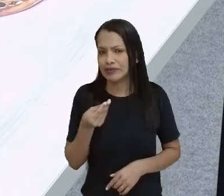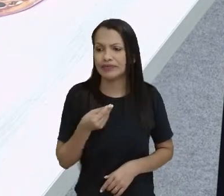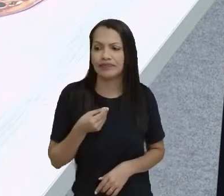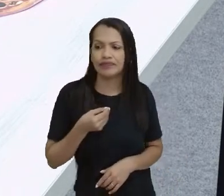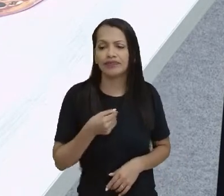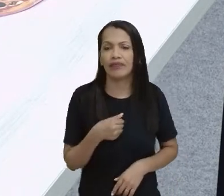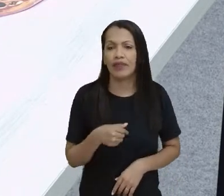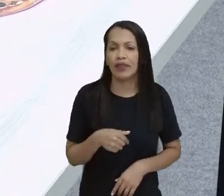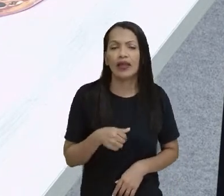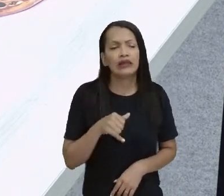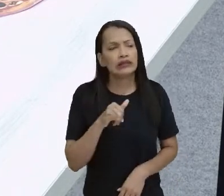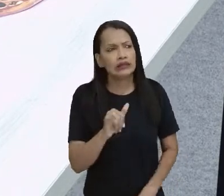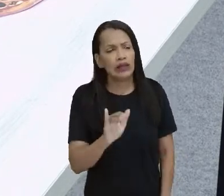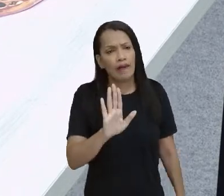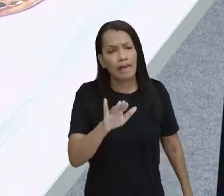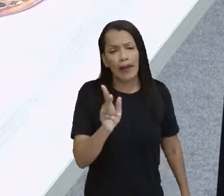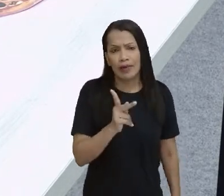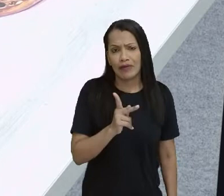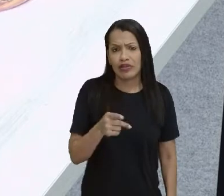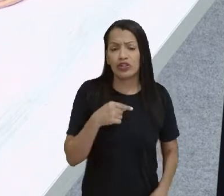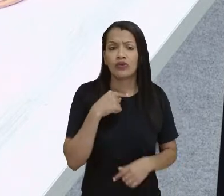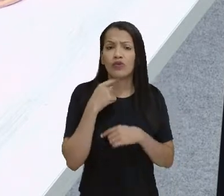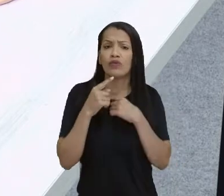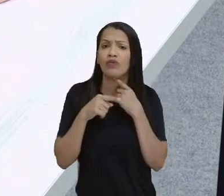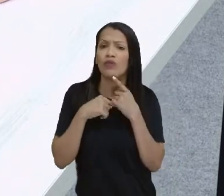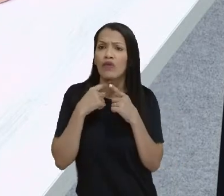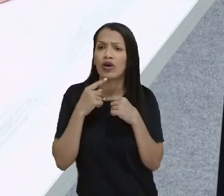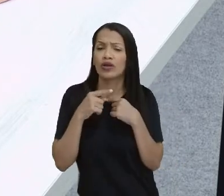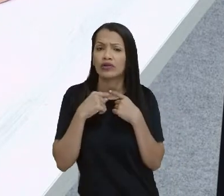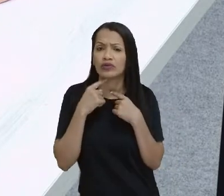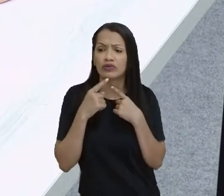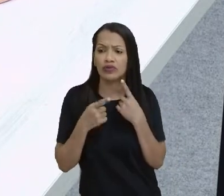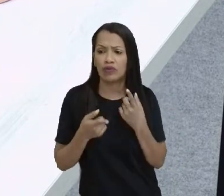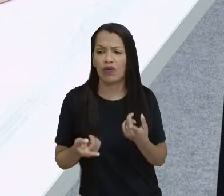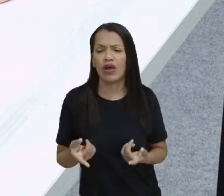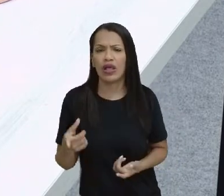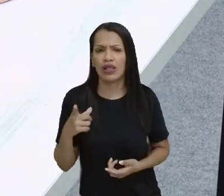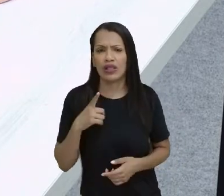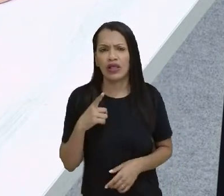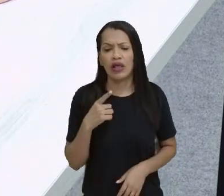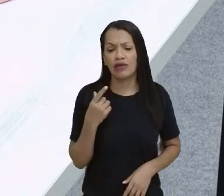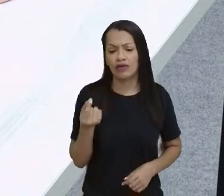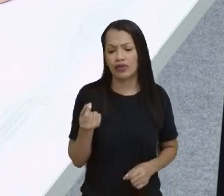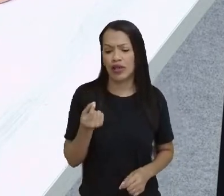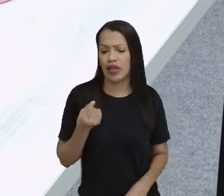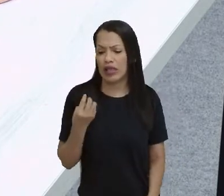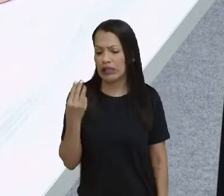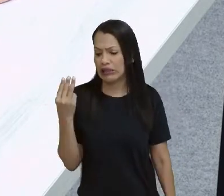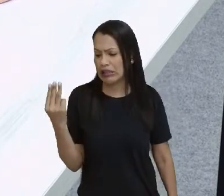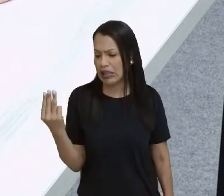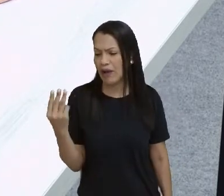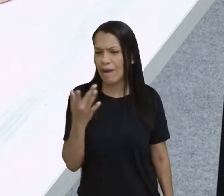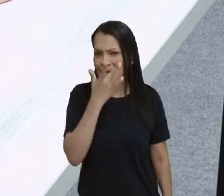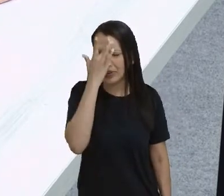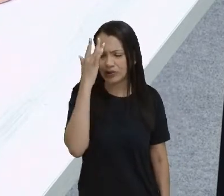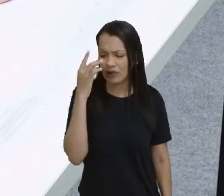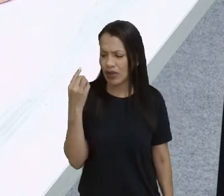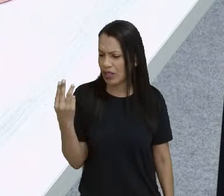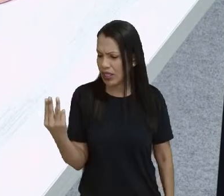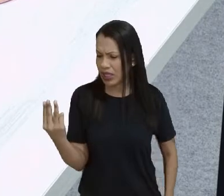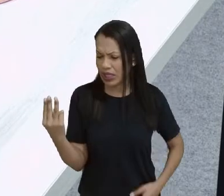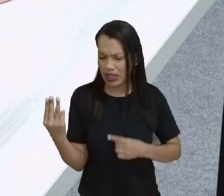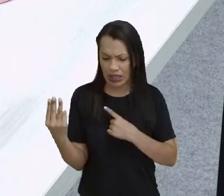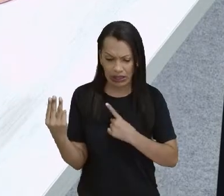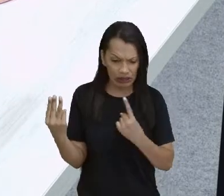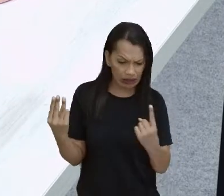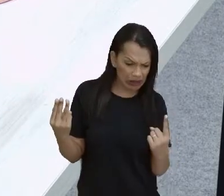para 3 pessoas, sim, não é? Será que uma poderia ganhar 3 pedaços, a outra ganhar só 1 pedaço? Aí essa